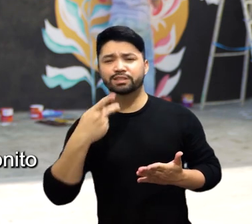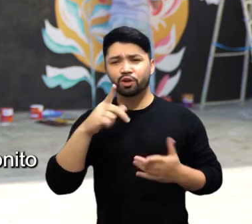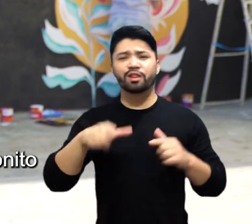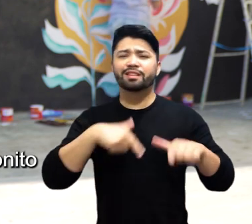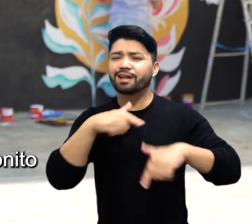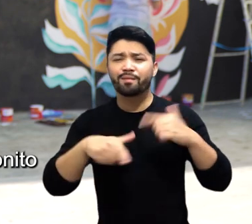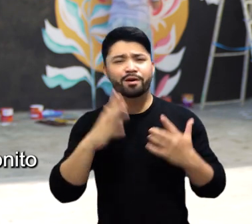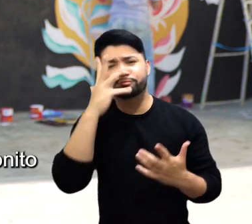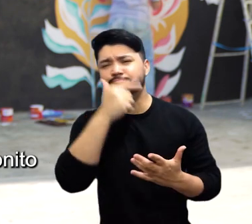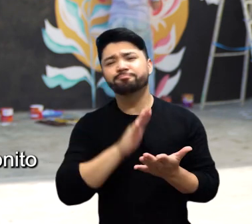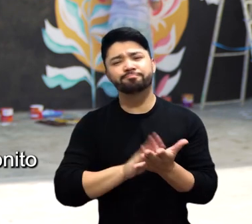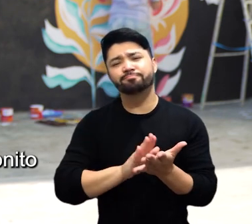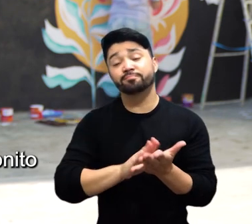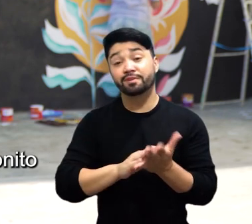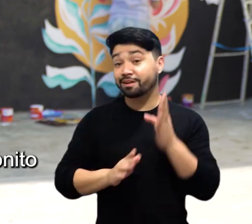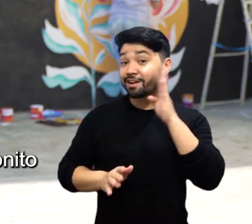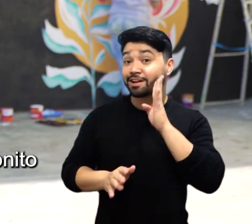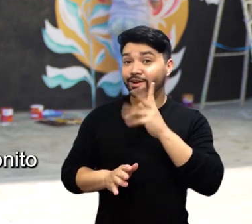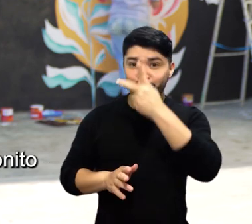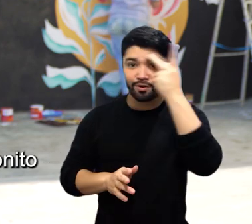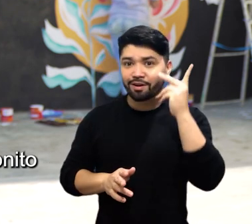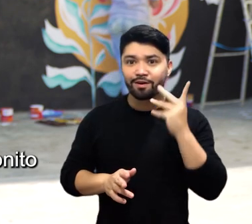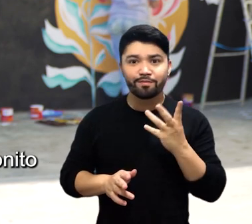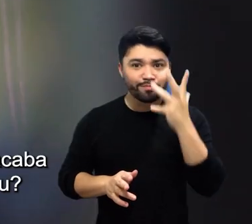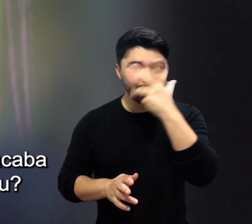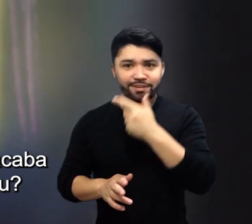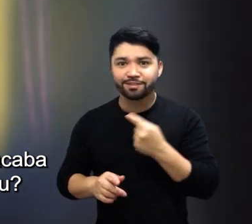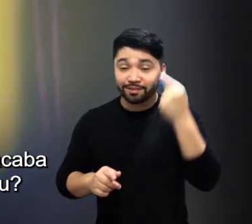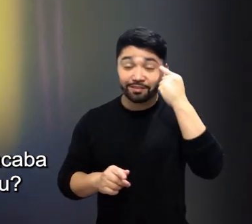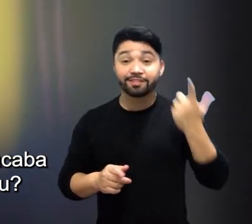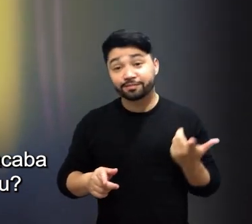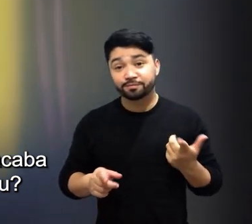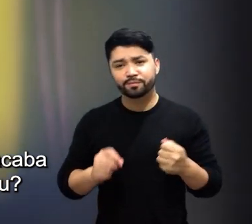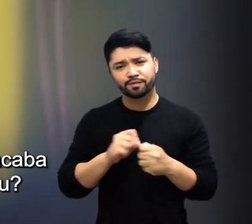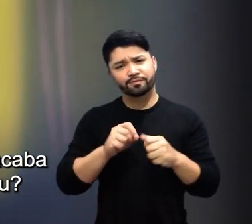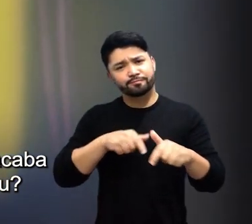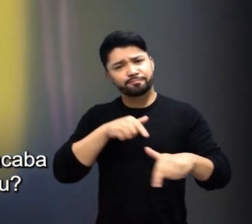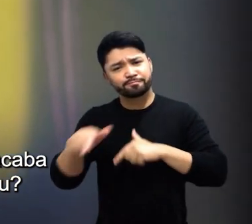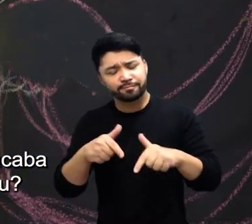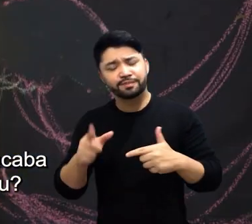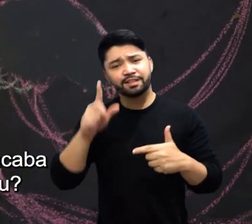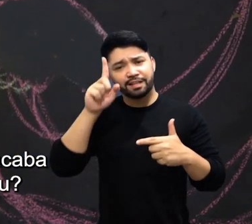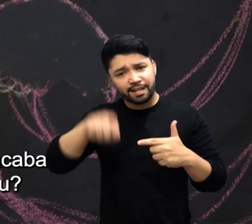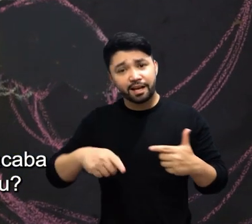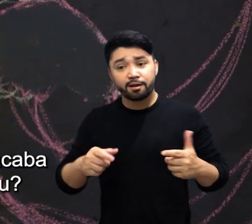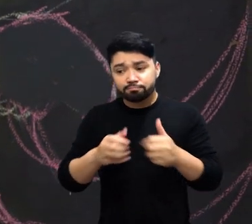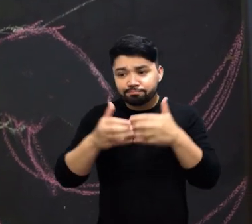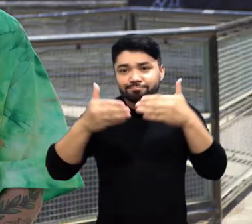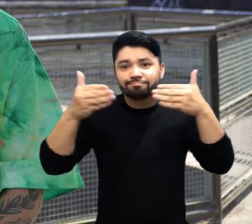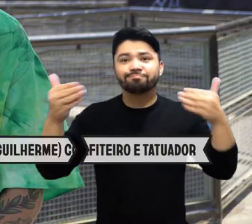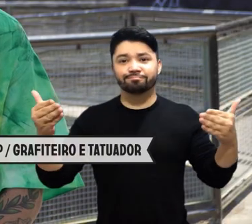muito legal, tipo, eles... Tipo, achar ele bonito, não querer me reprimir, sabe? Hoje, fazendo esse trampo, eu acho que acaba sendo uma coisa mais aberta,